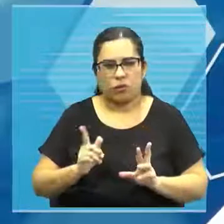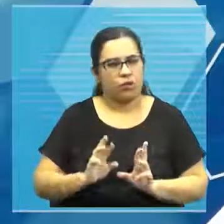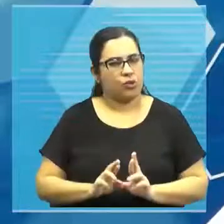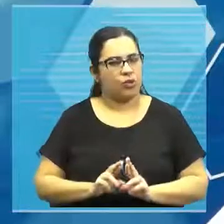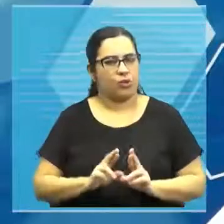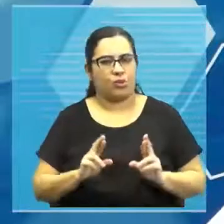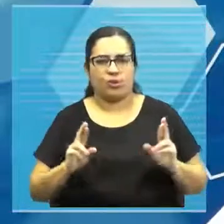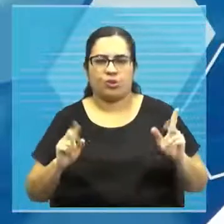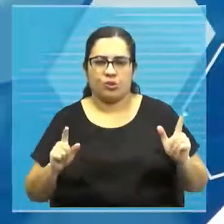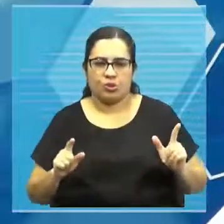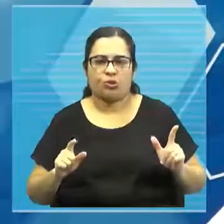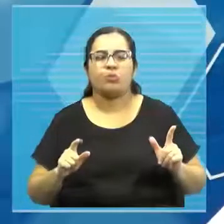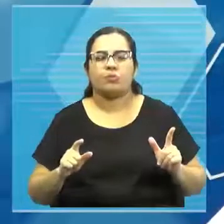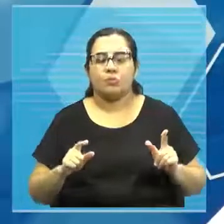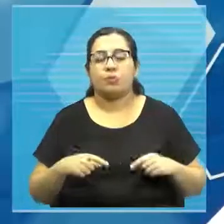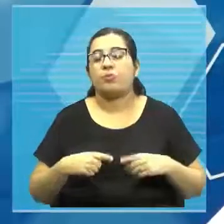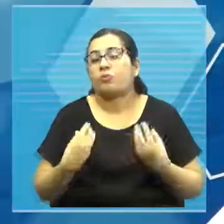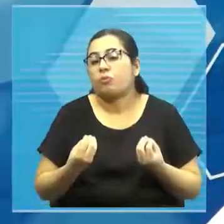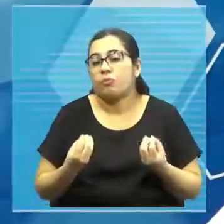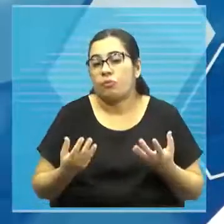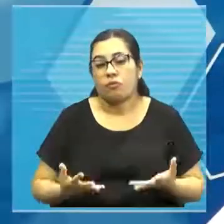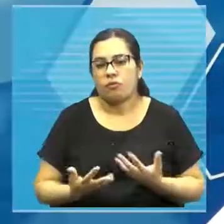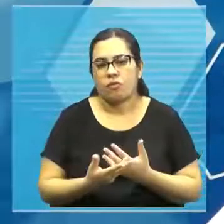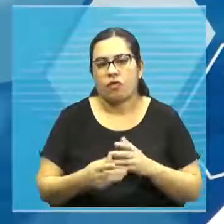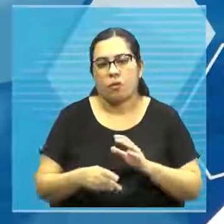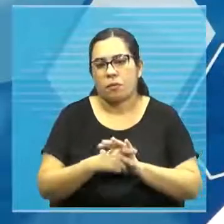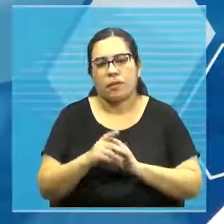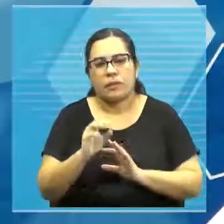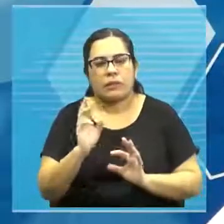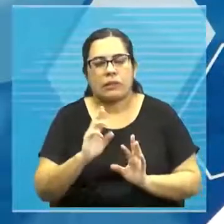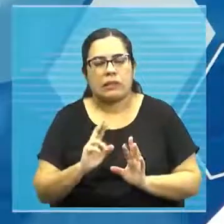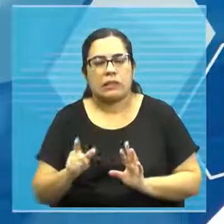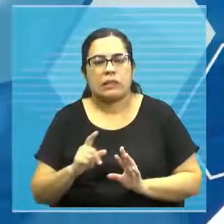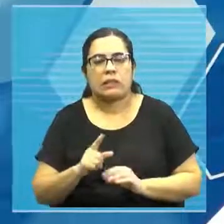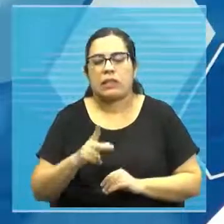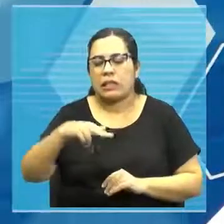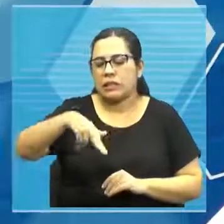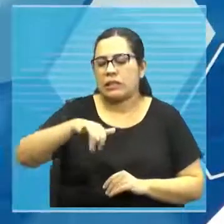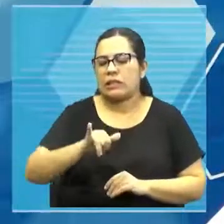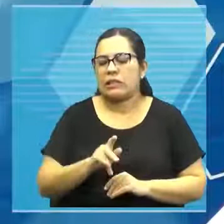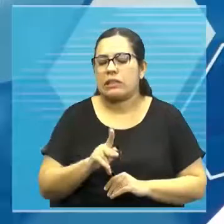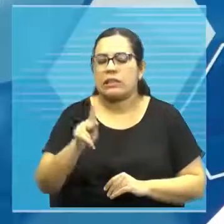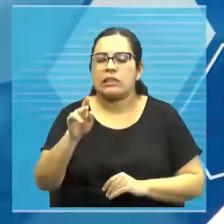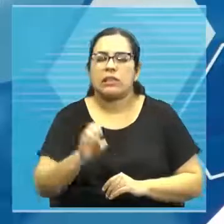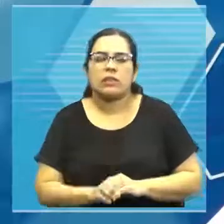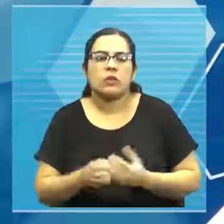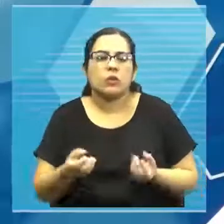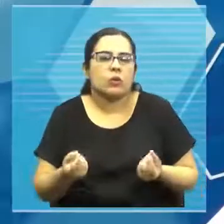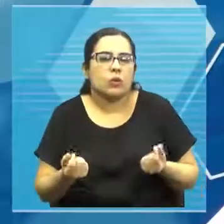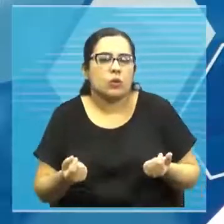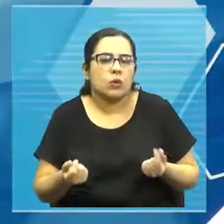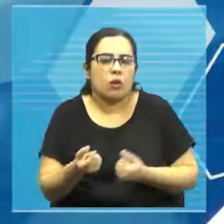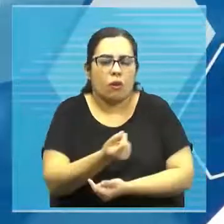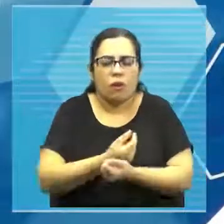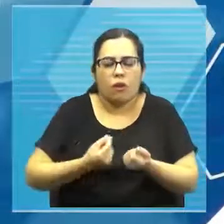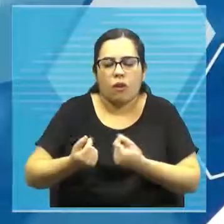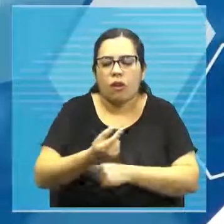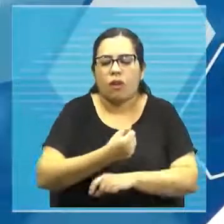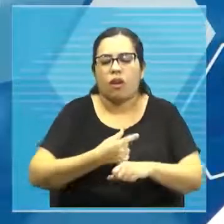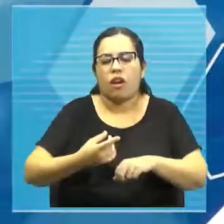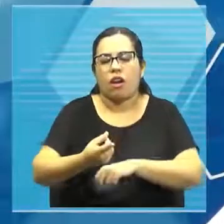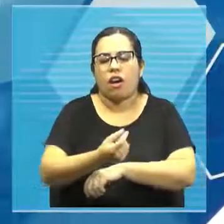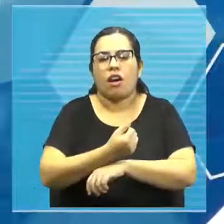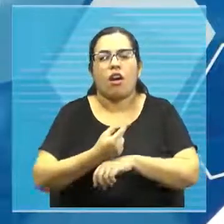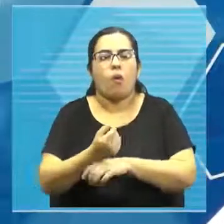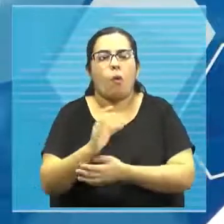coisa nesse sentido em linha de produção Anahí que ela Concentra o grosso do seu Capital